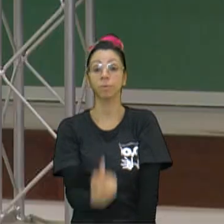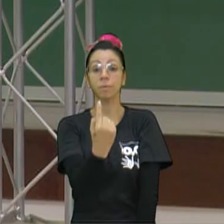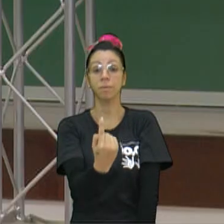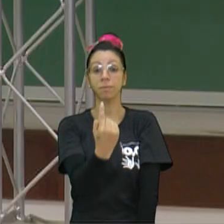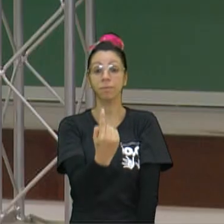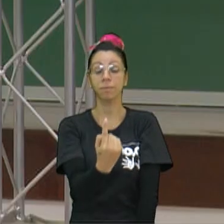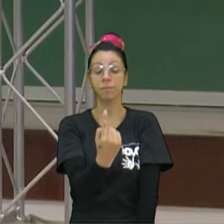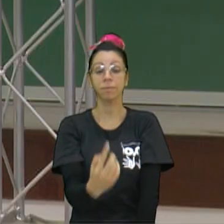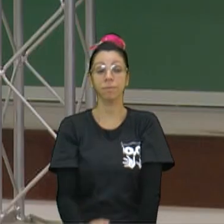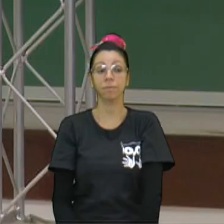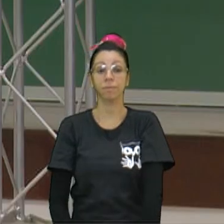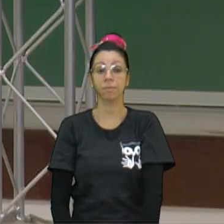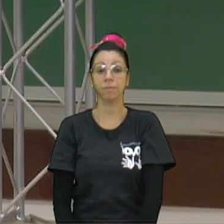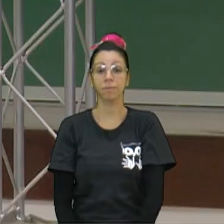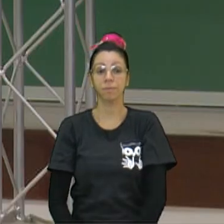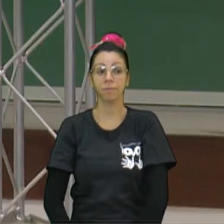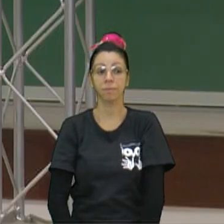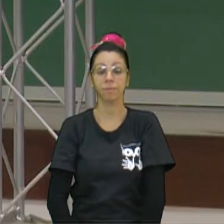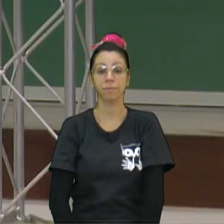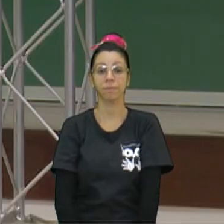respiração.